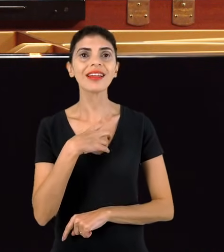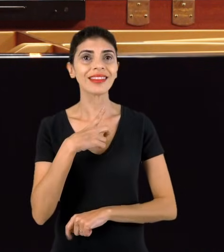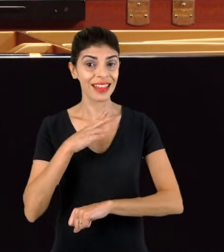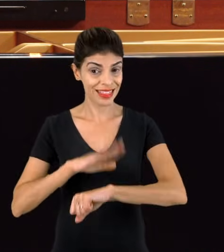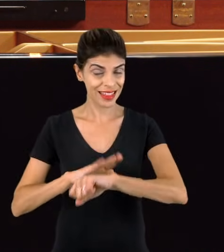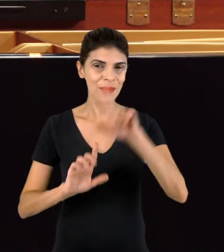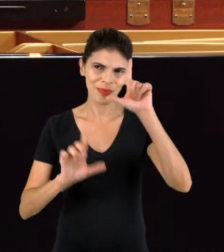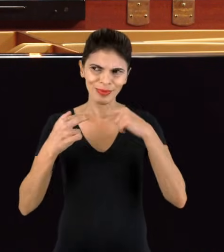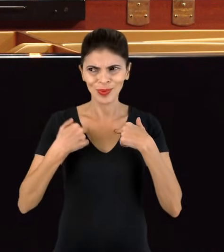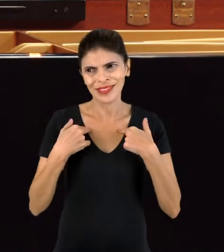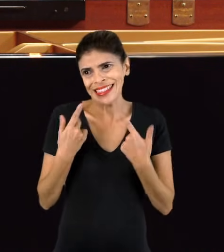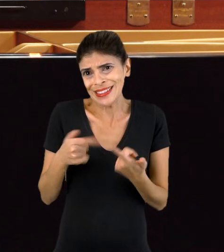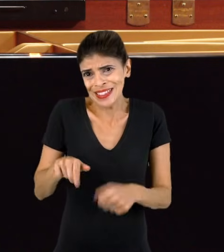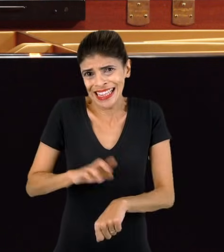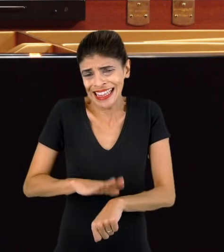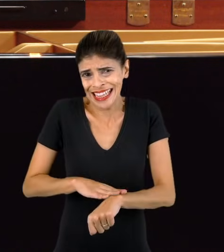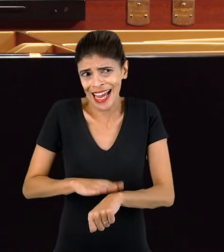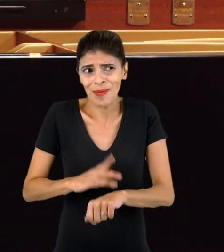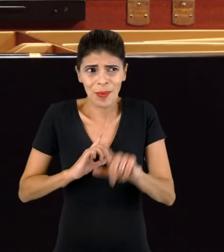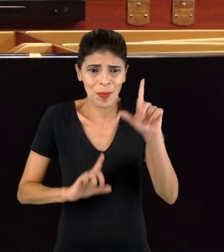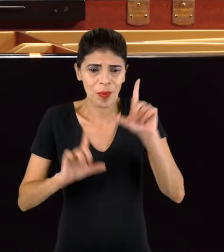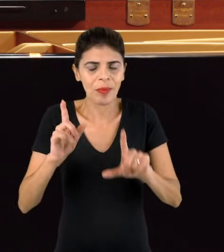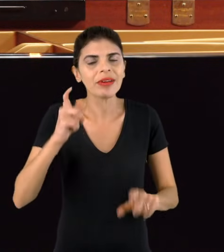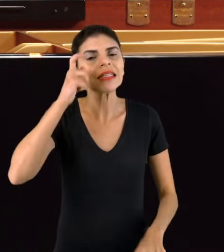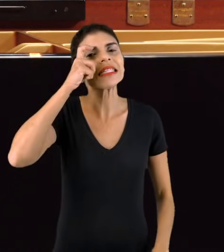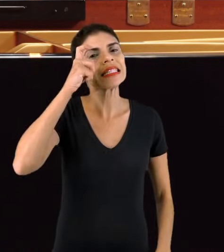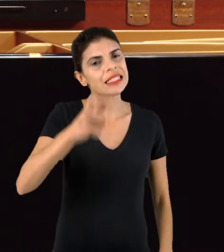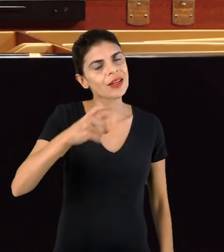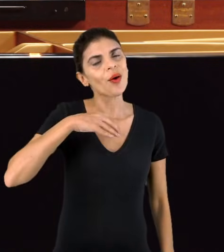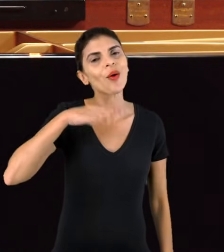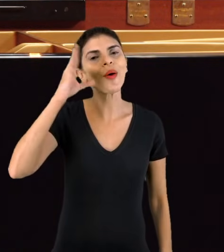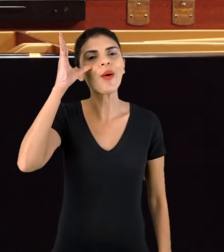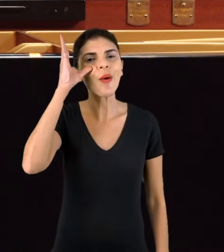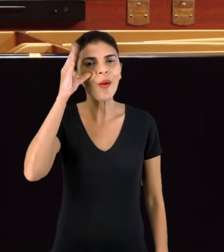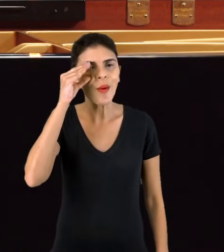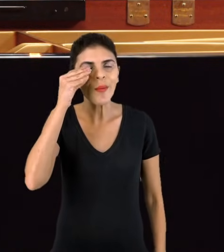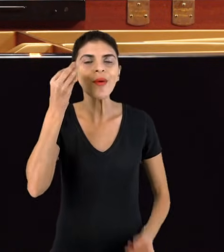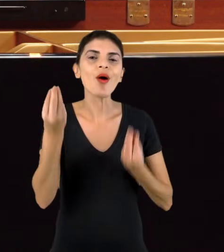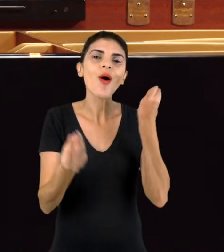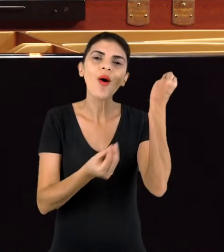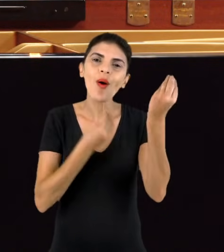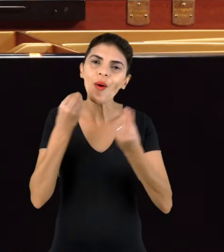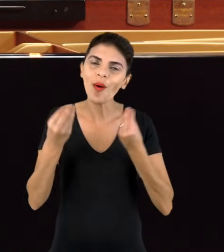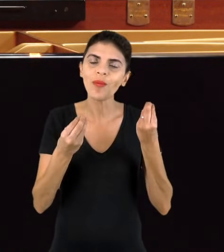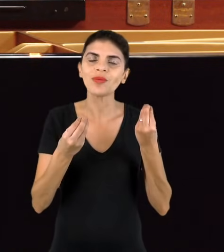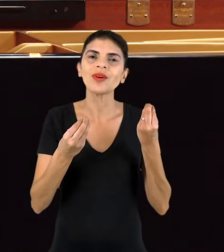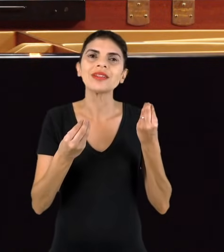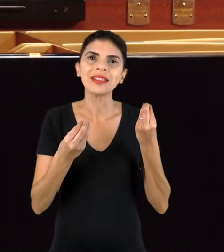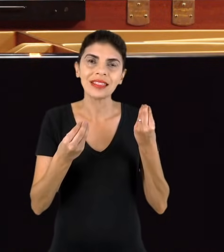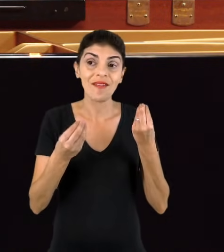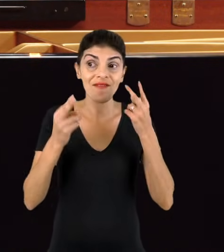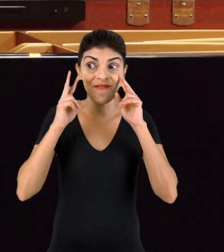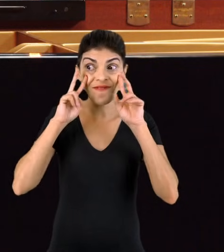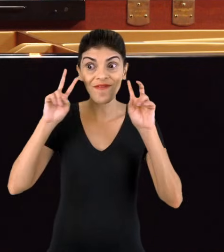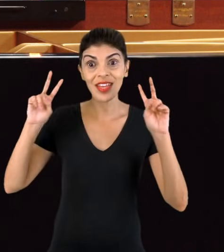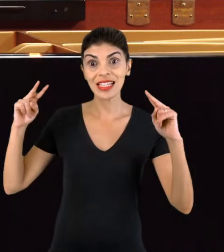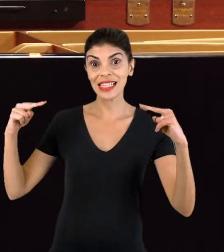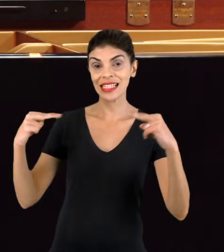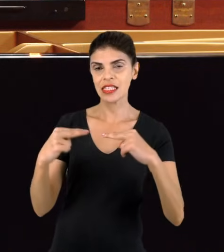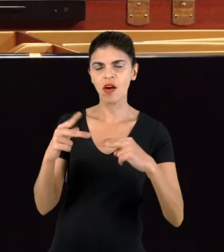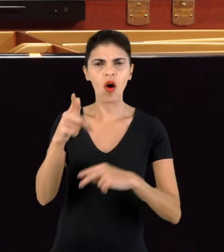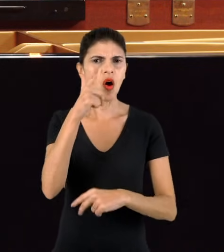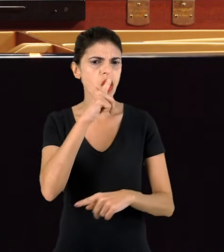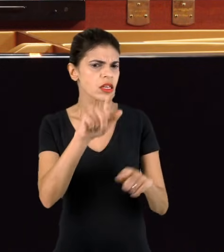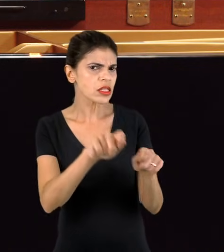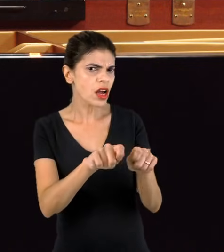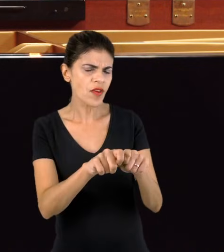programa tem um tempo, não dá para, né? Mas era interessante observar o quanto essa visão que ele tem,